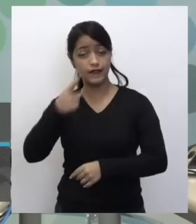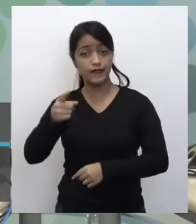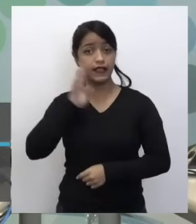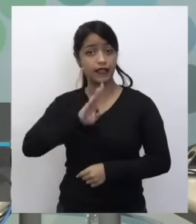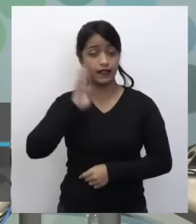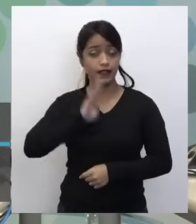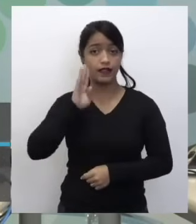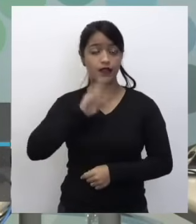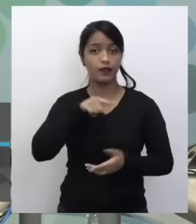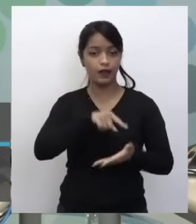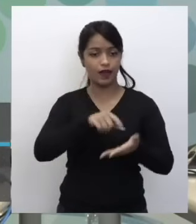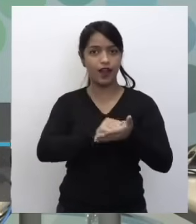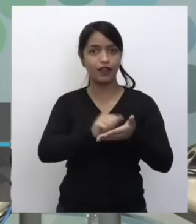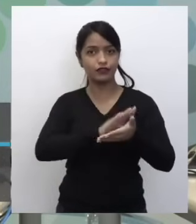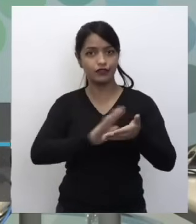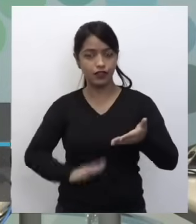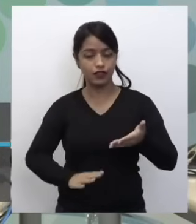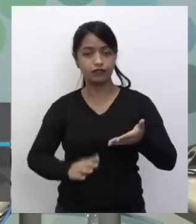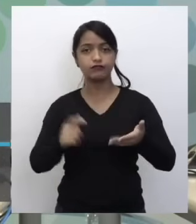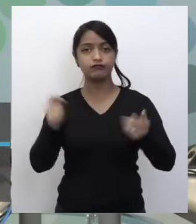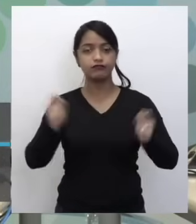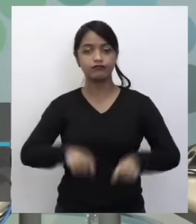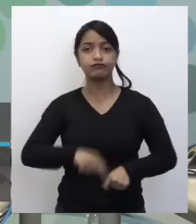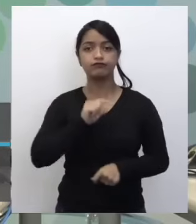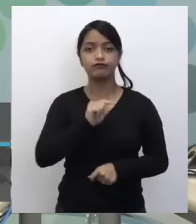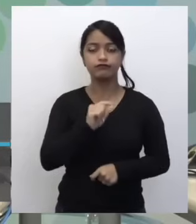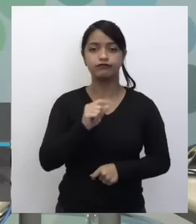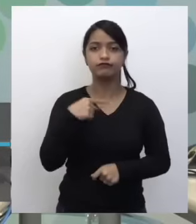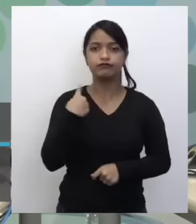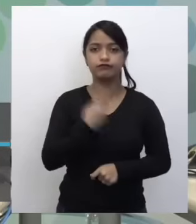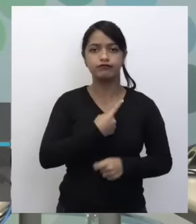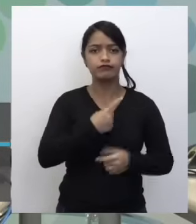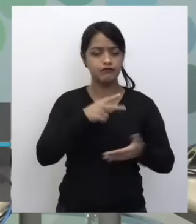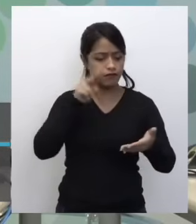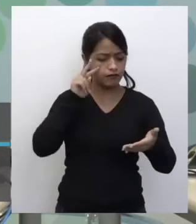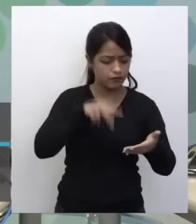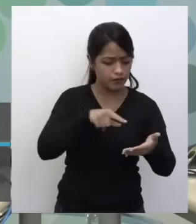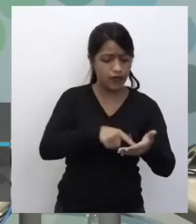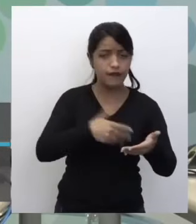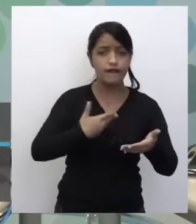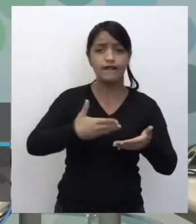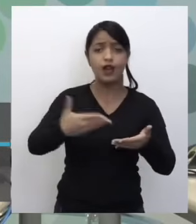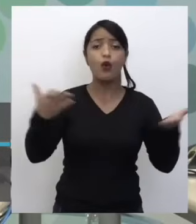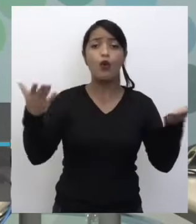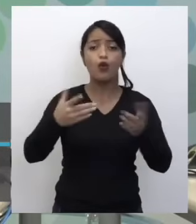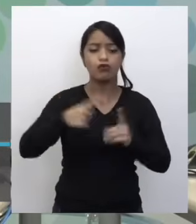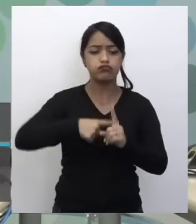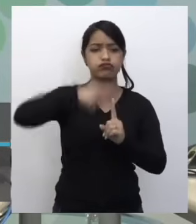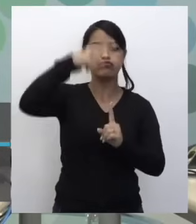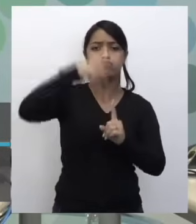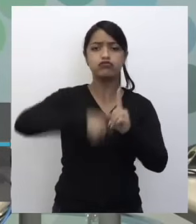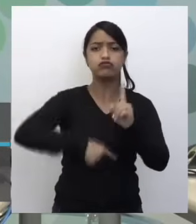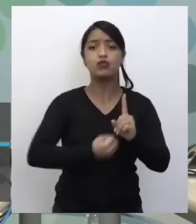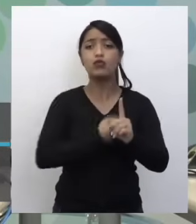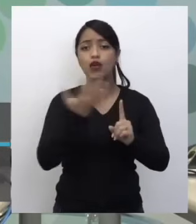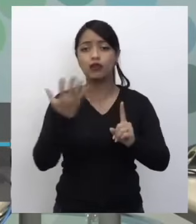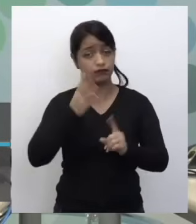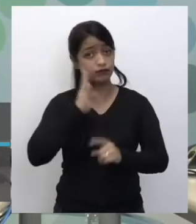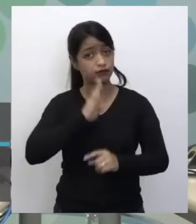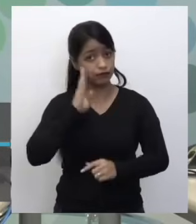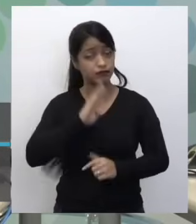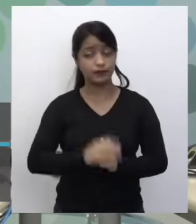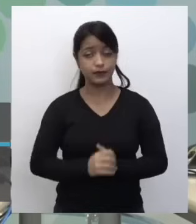essa atividade, né? Da gente poder olhar aí qual é a previsão do tempo para o dia de hoje. E aí tem uma atividade,